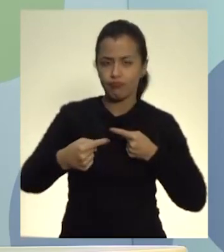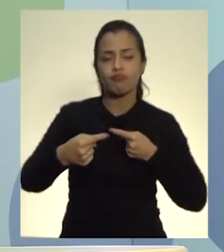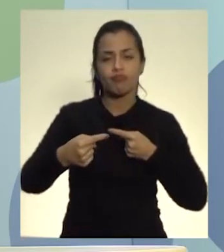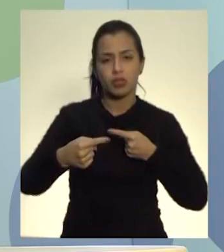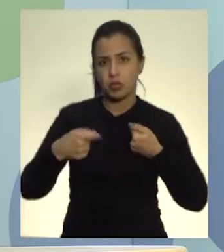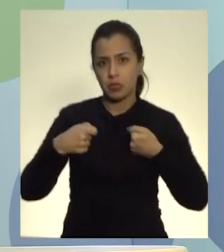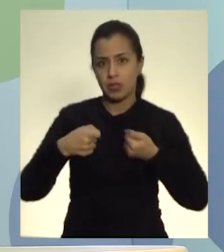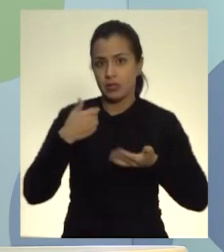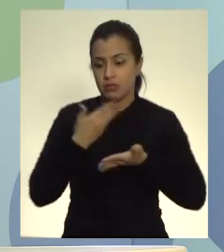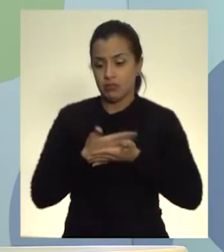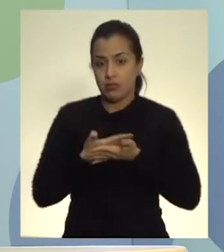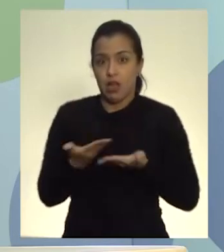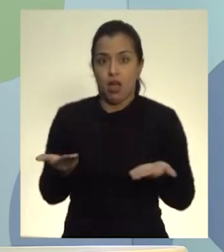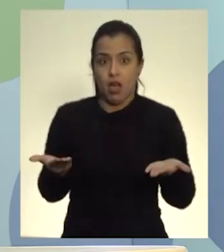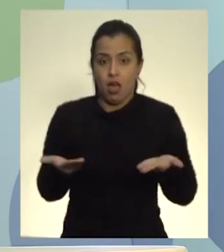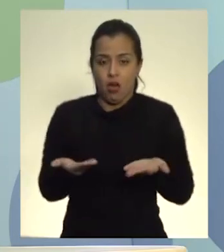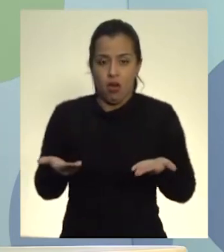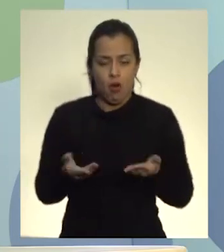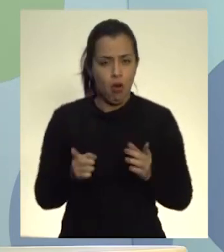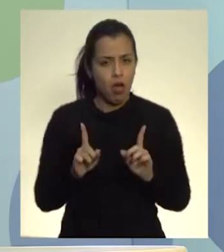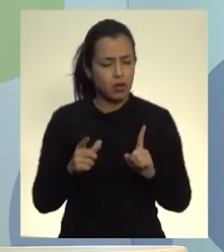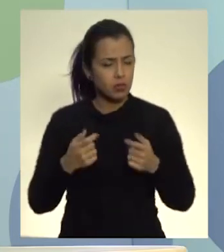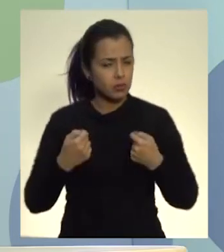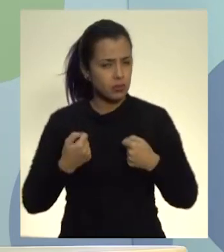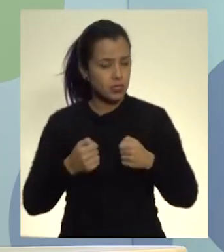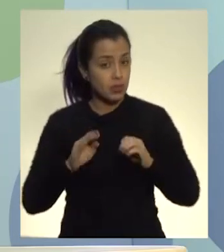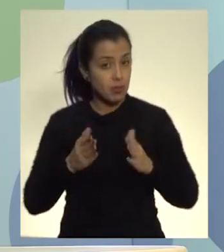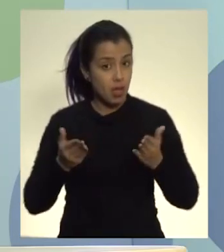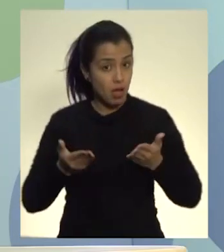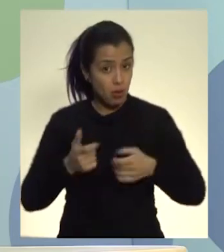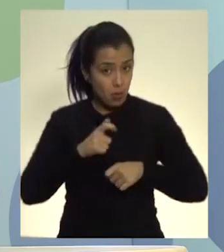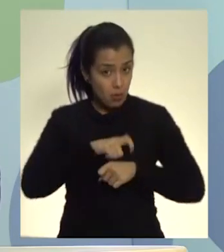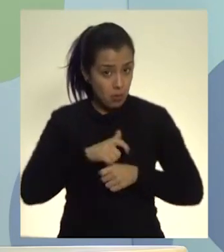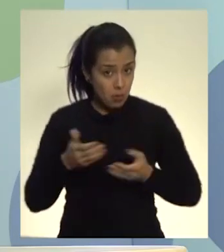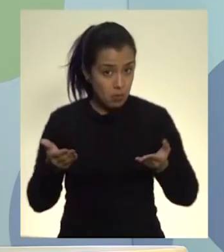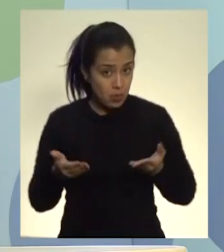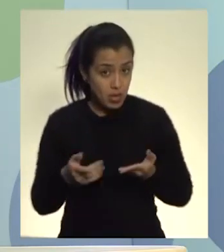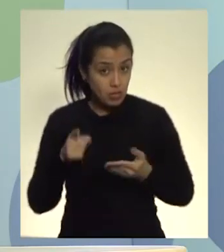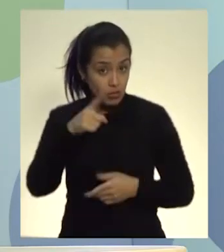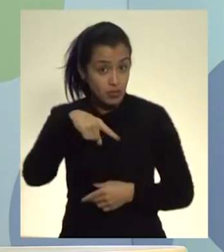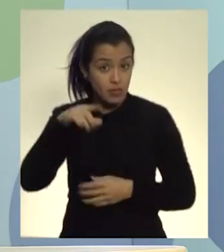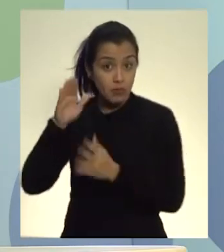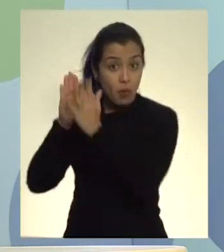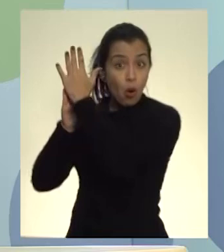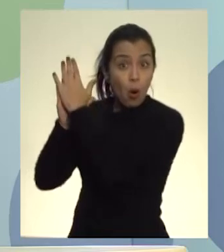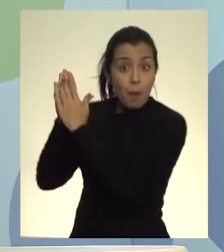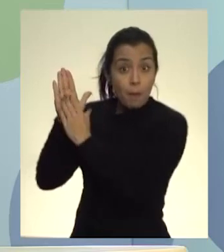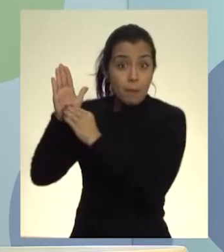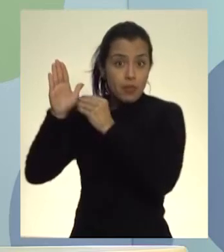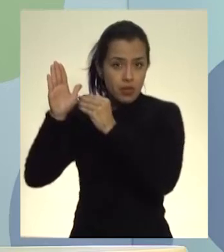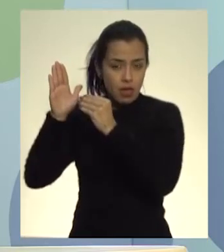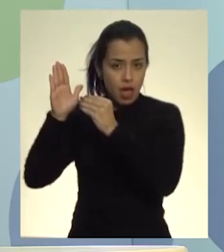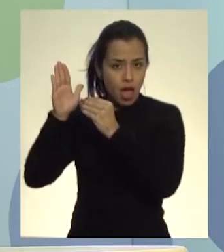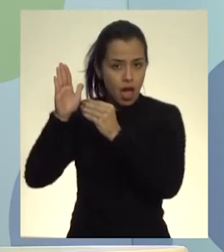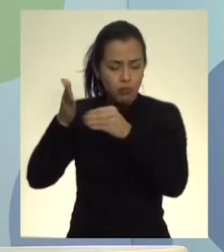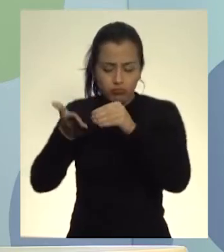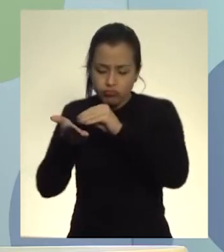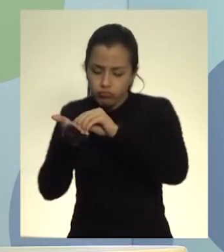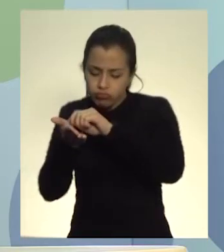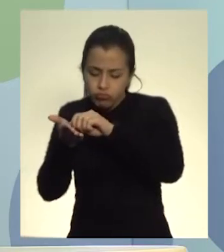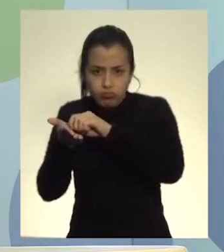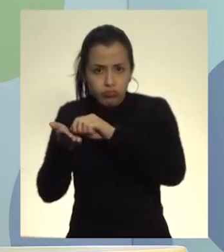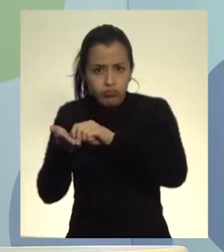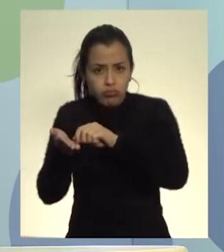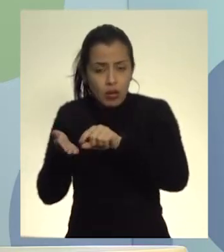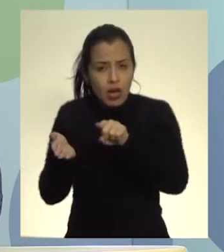Não precisa ser feito nesse momento, mas agora nesse momento vocês vão copiar essa atividade e também fazer